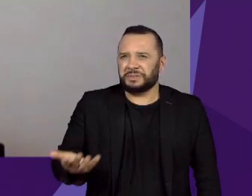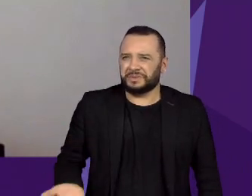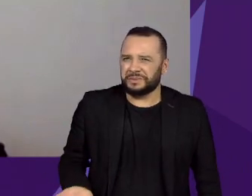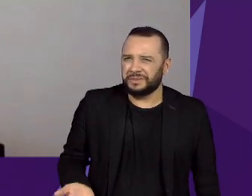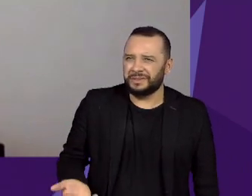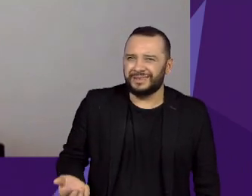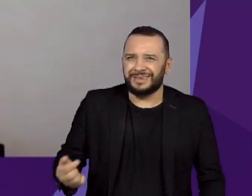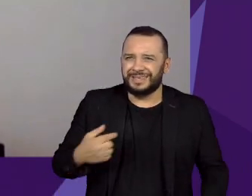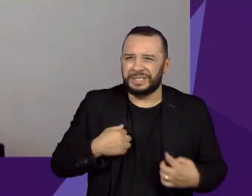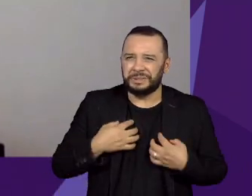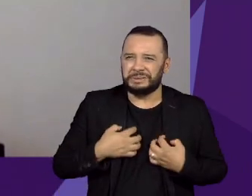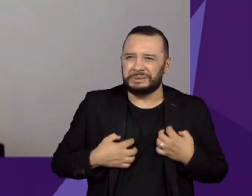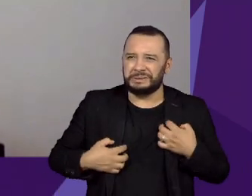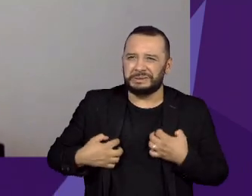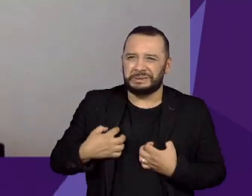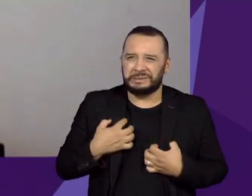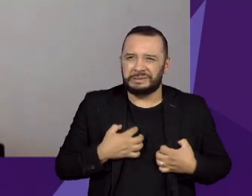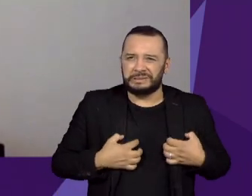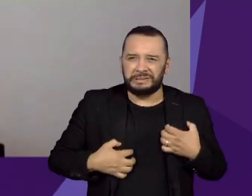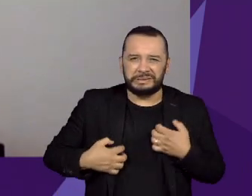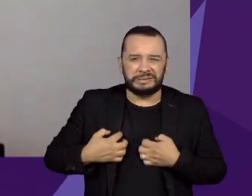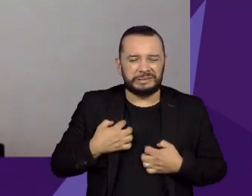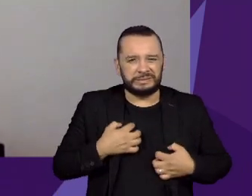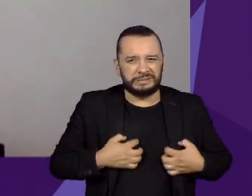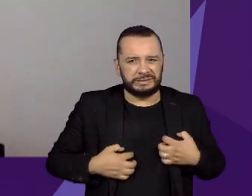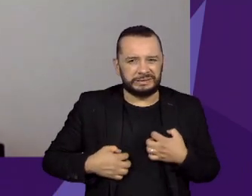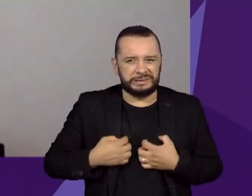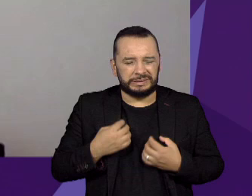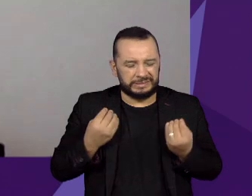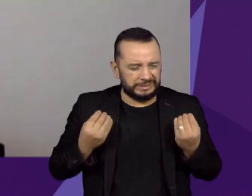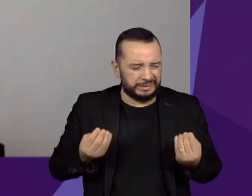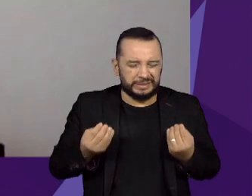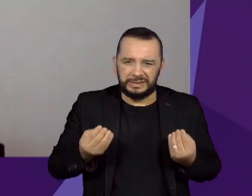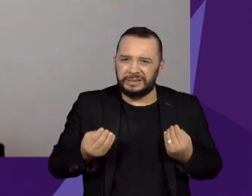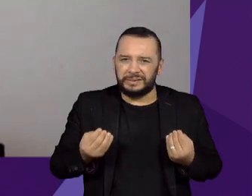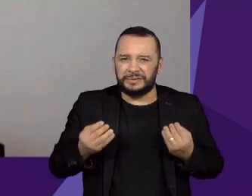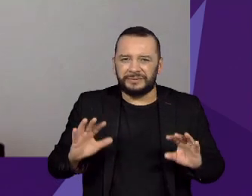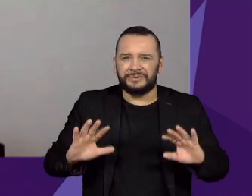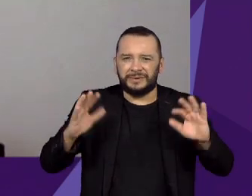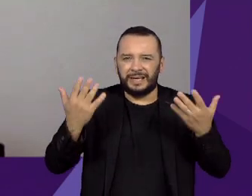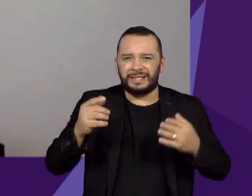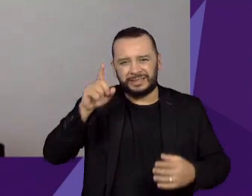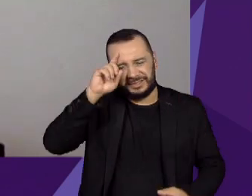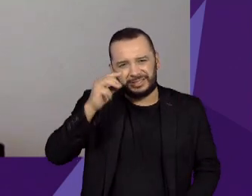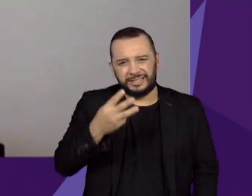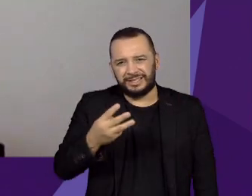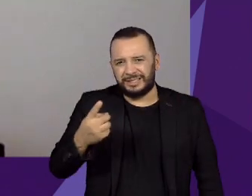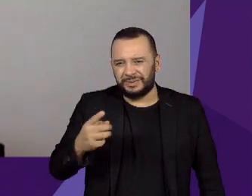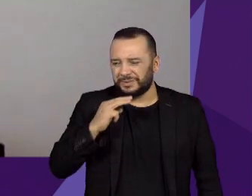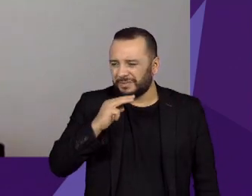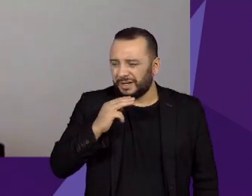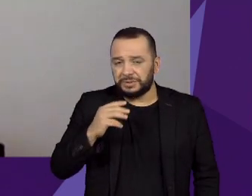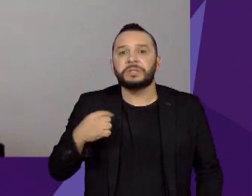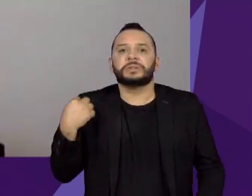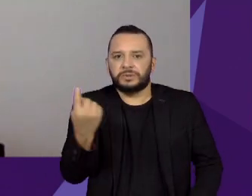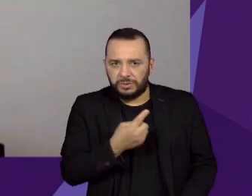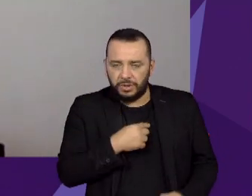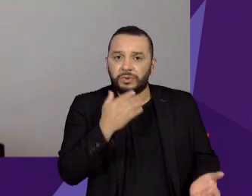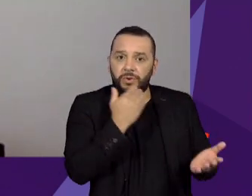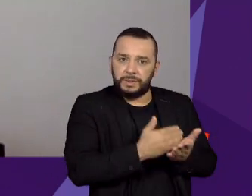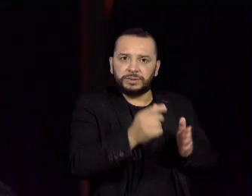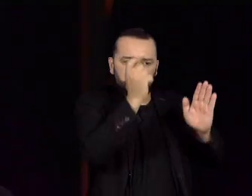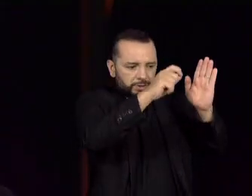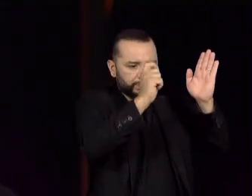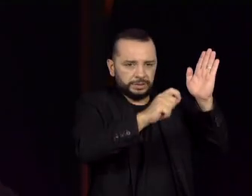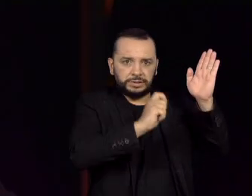dando um estado de apreensão com aquilo, e aquilo começou a ser escrito, eram umas 10 horas da noite, 11 horas Mas da noite.